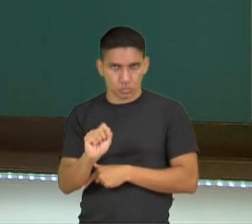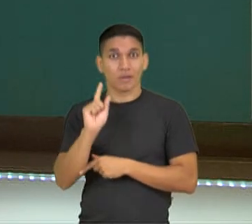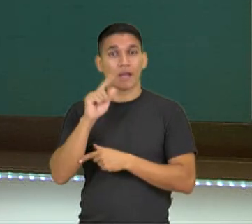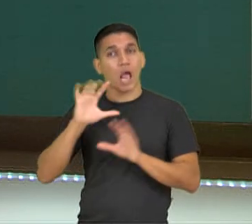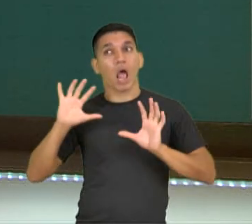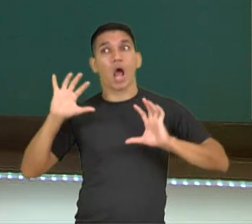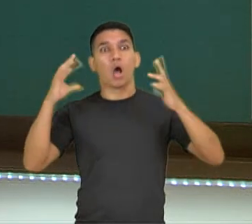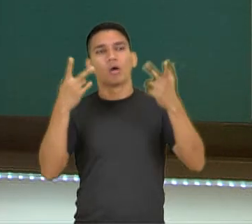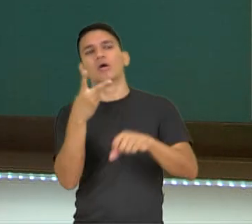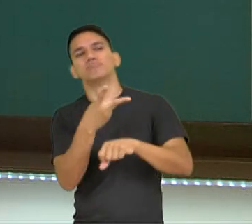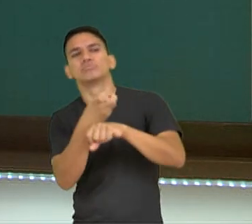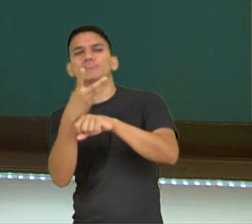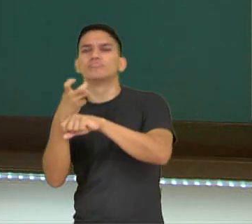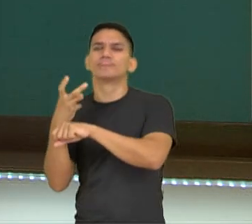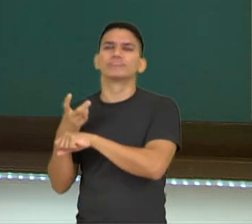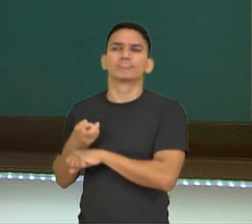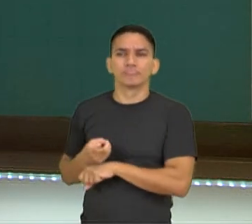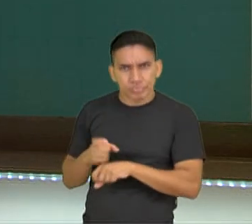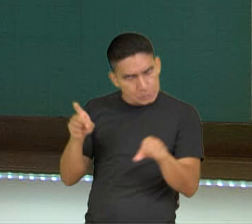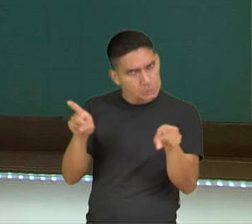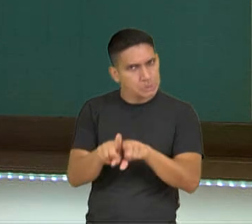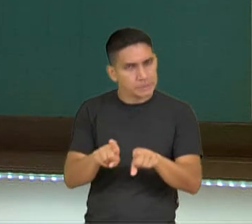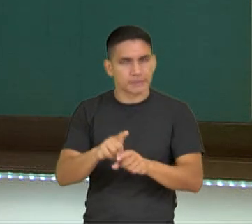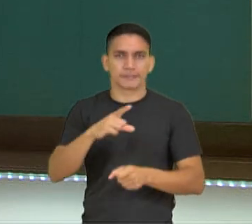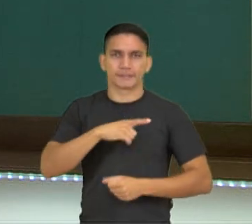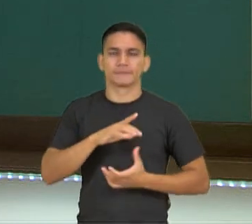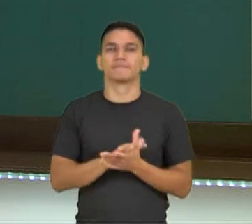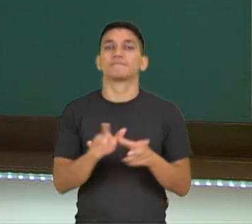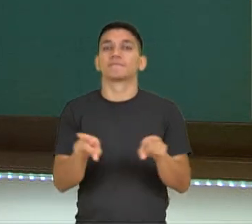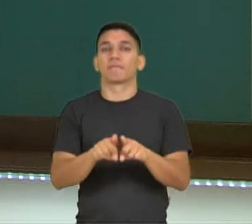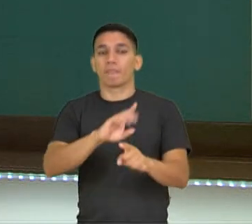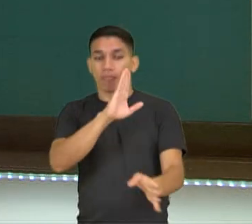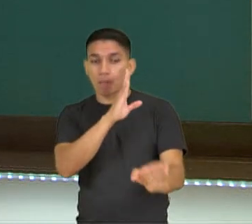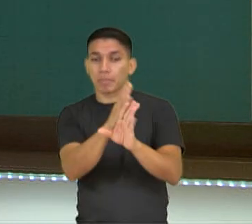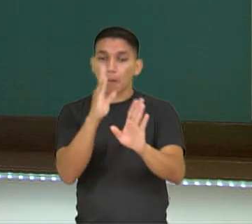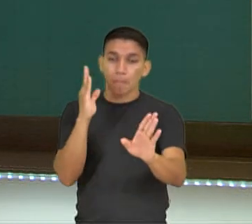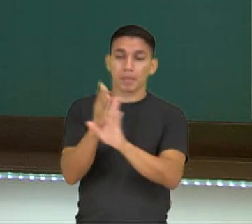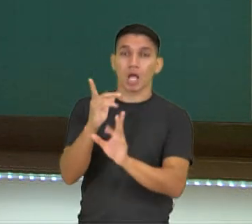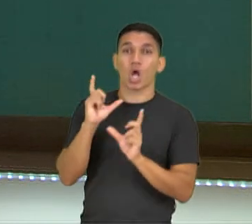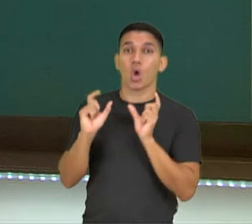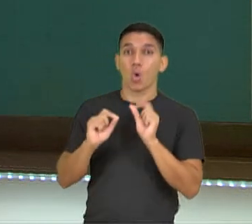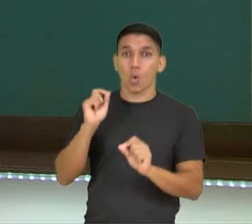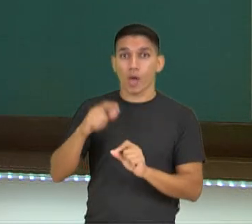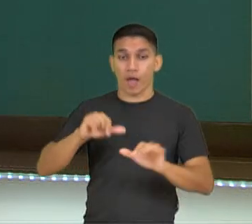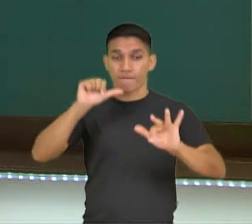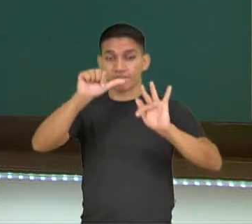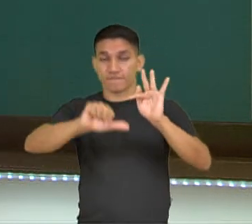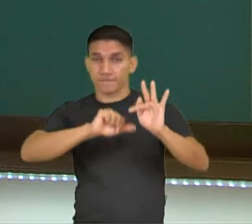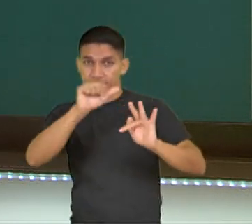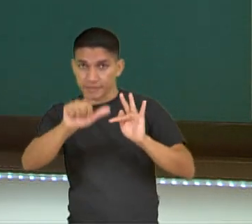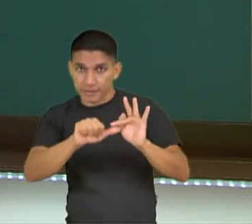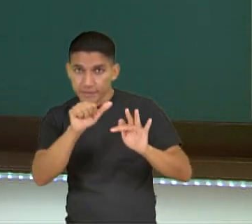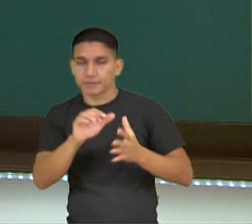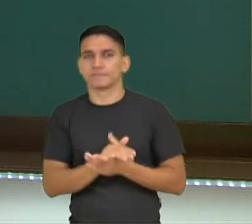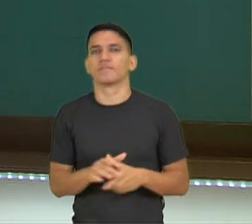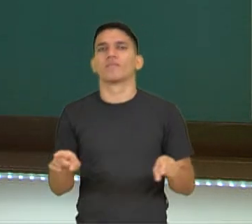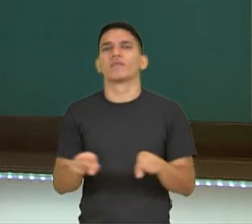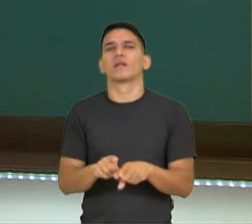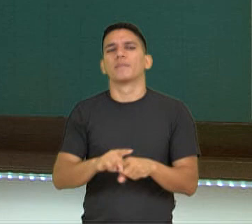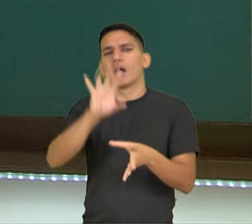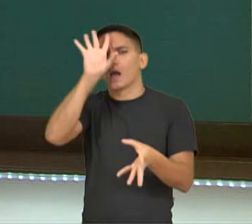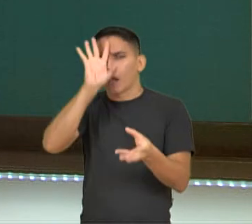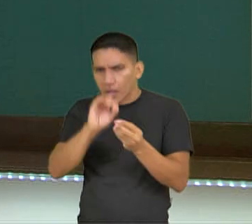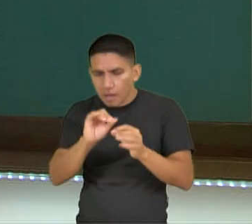acontecimentos observáveis, como nós conversamos, identificamos o que são os fenômenos físicos, reconhecemos os